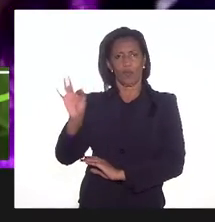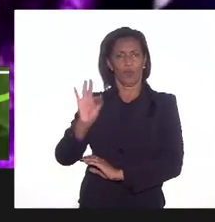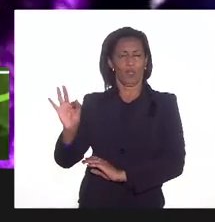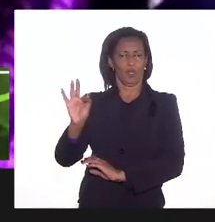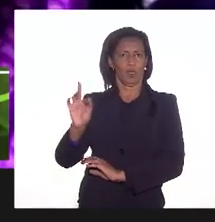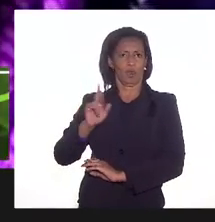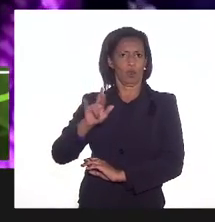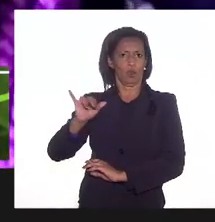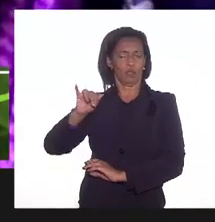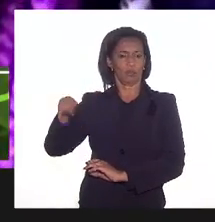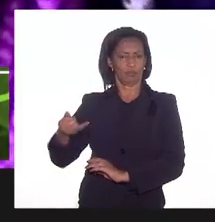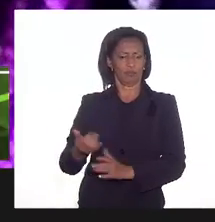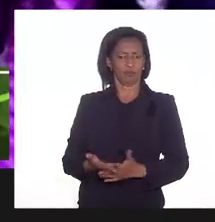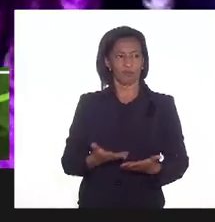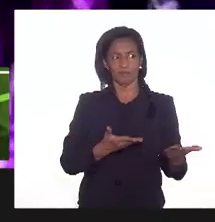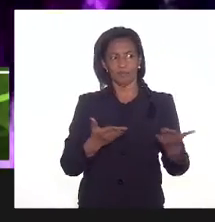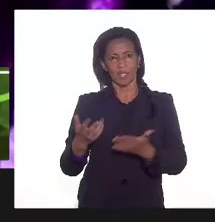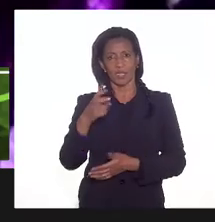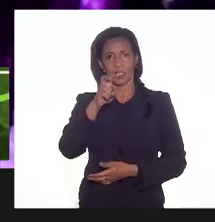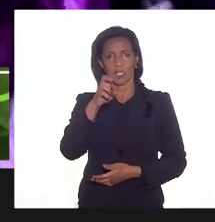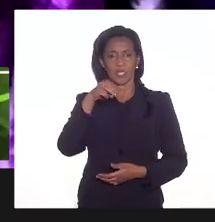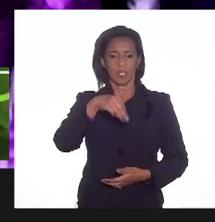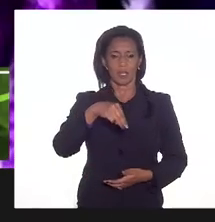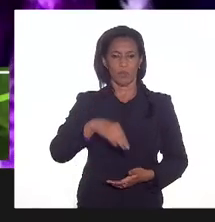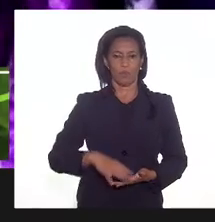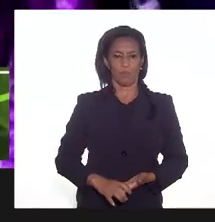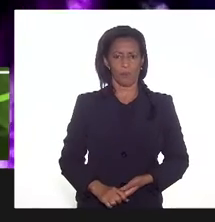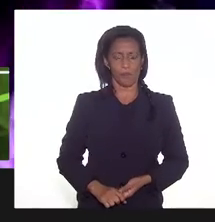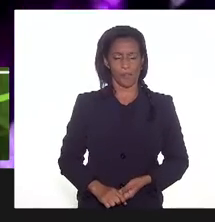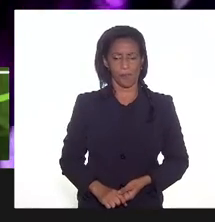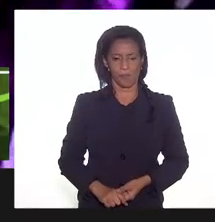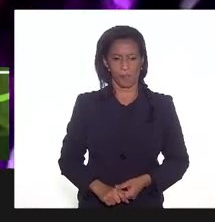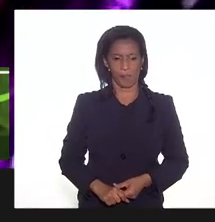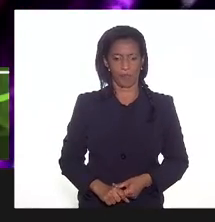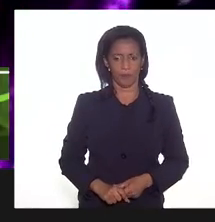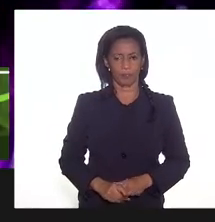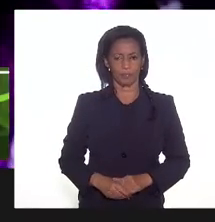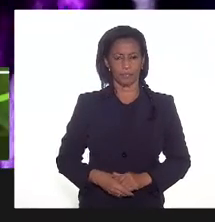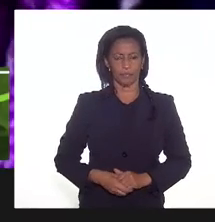vai lá João você dispõe de cinco minutos aviso no chat